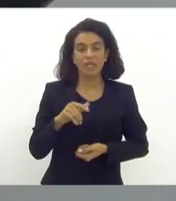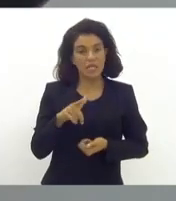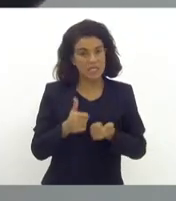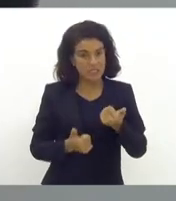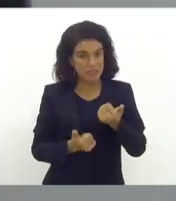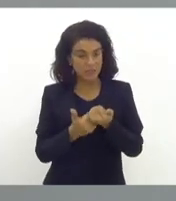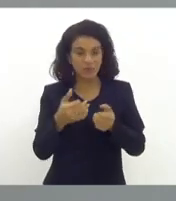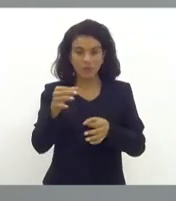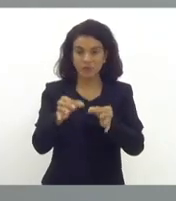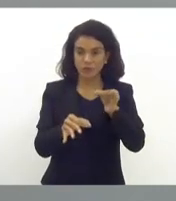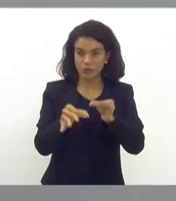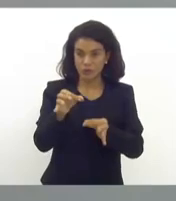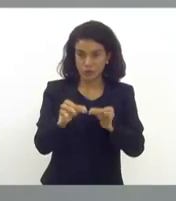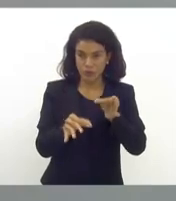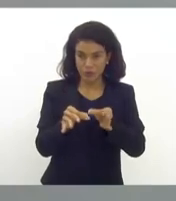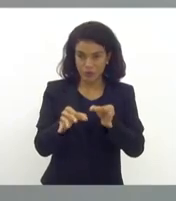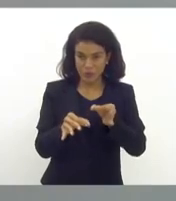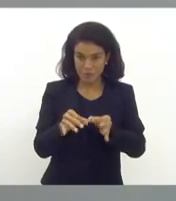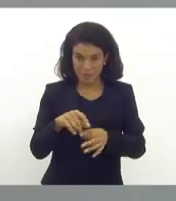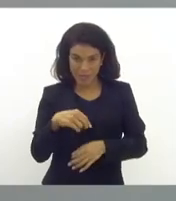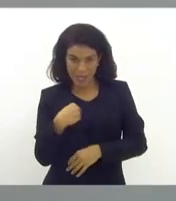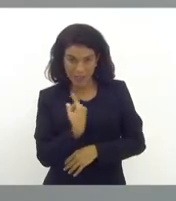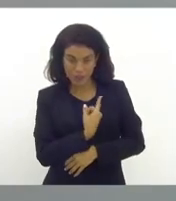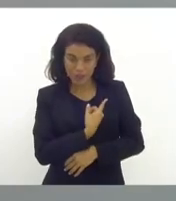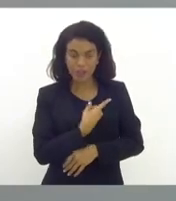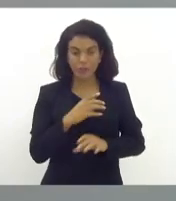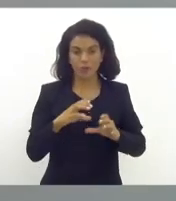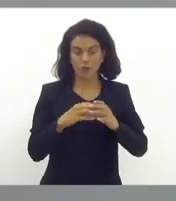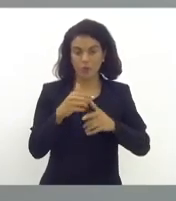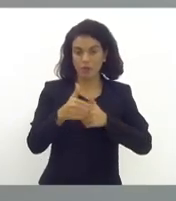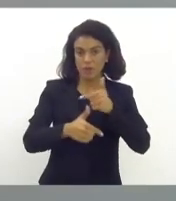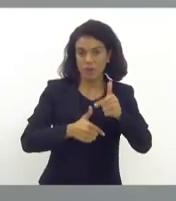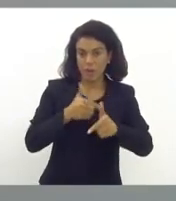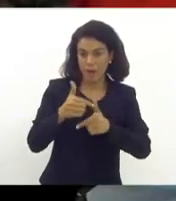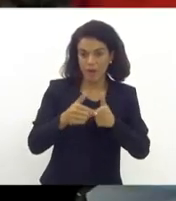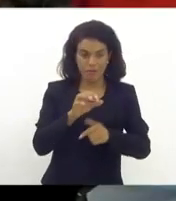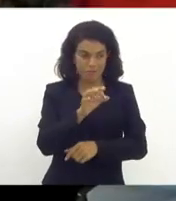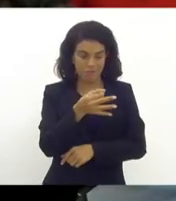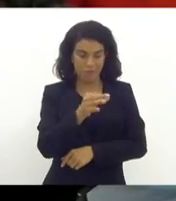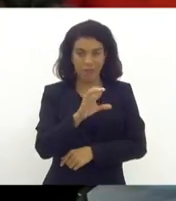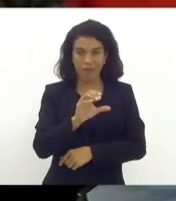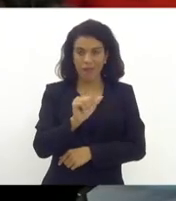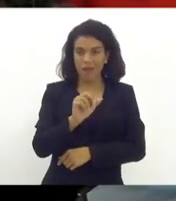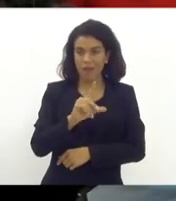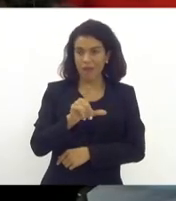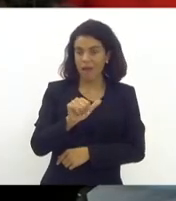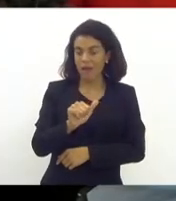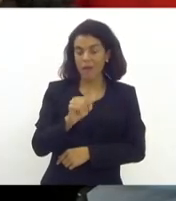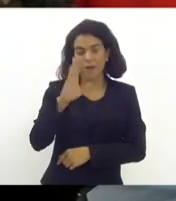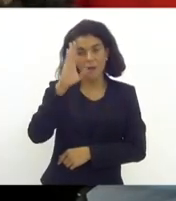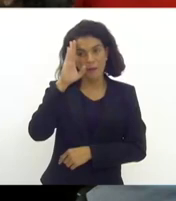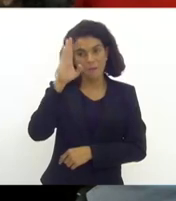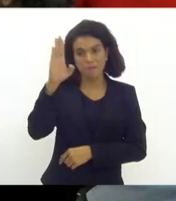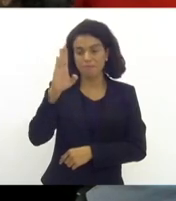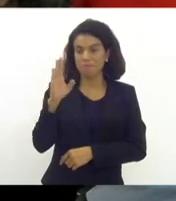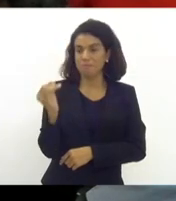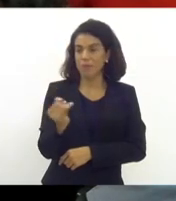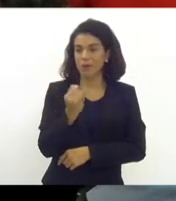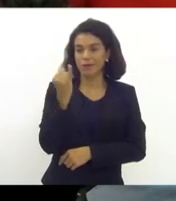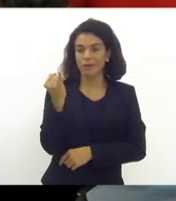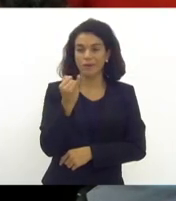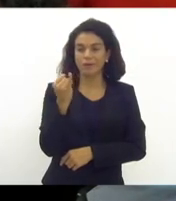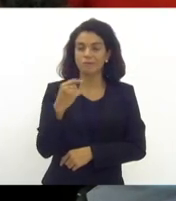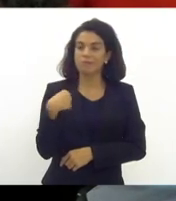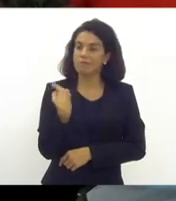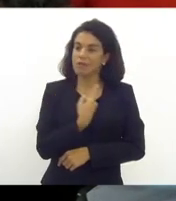jurídico aqui para gente para frente aqui parlamentar né Carla né primordial para que a gente possa